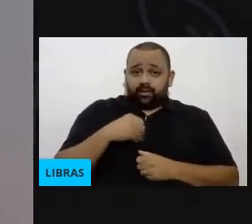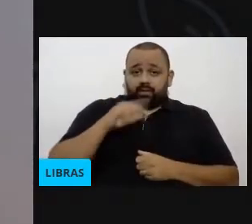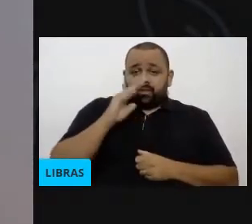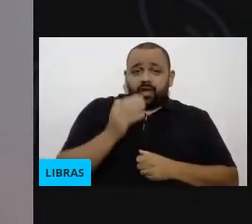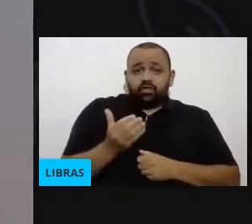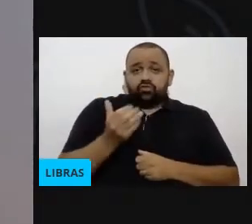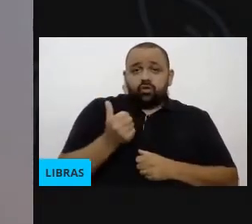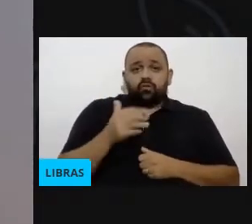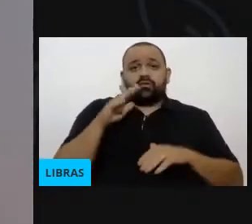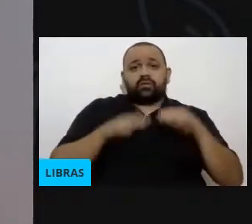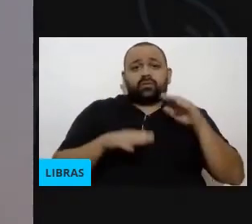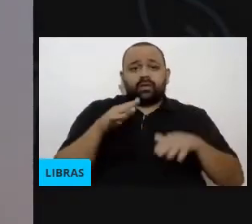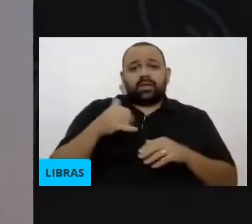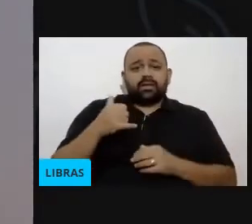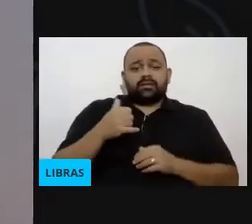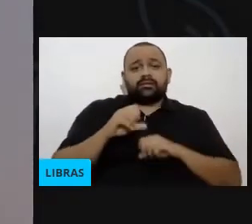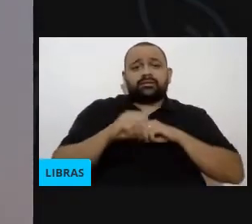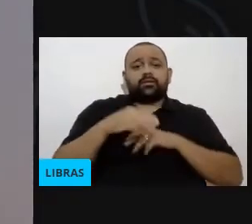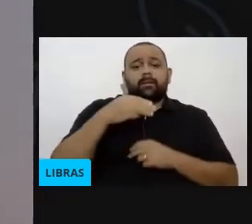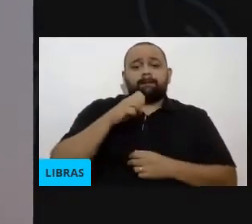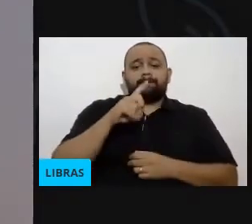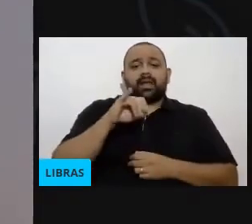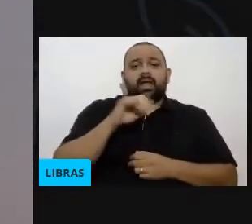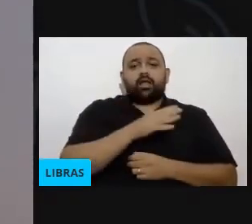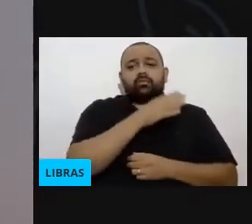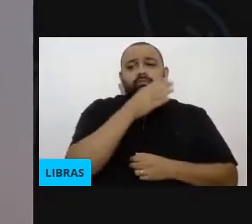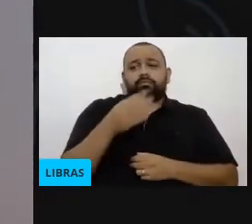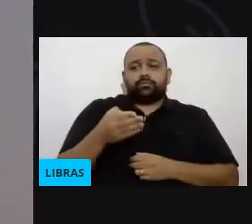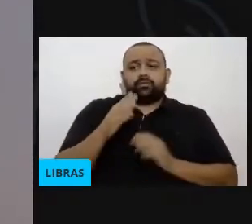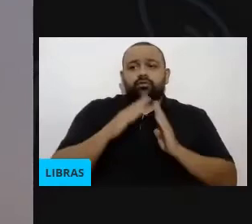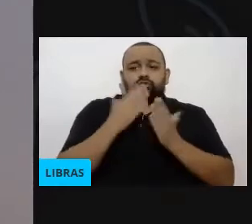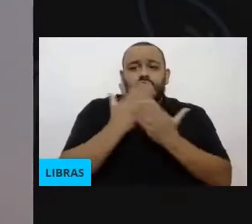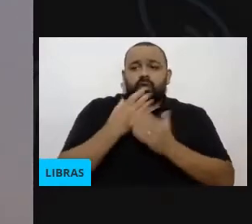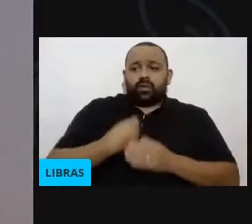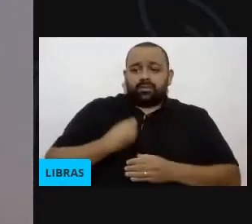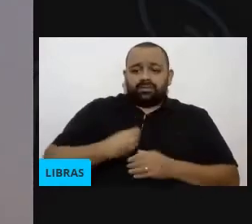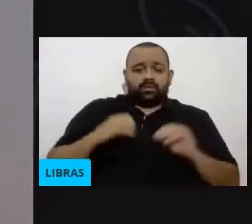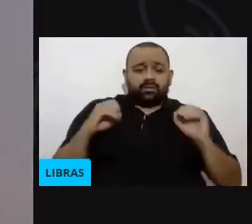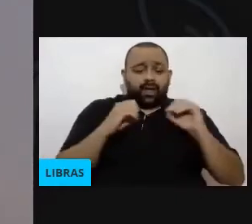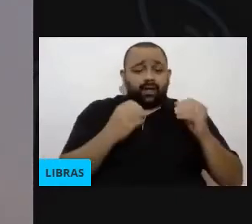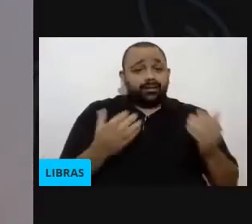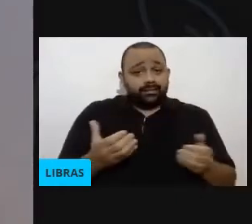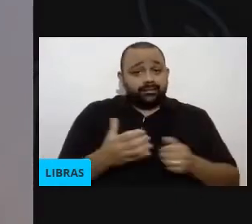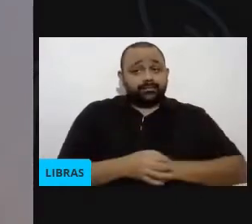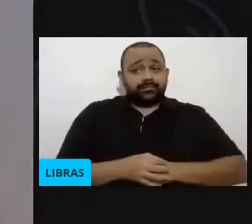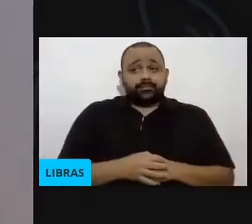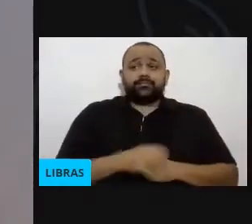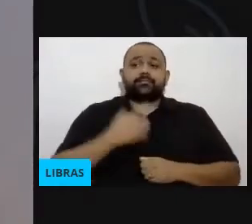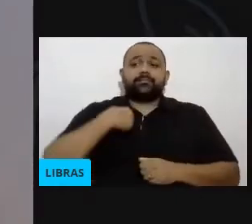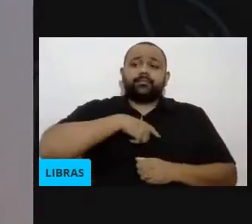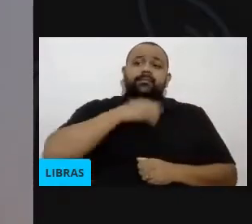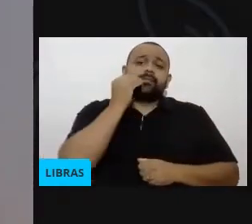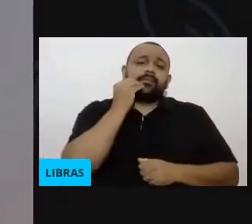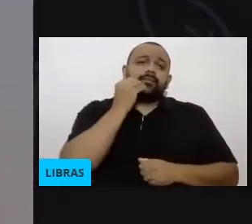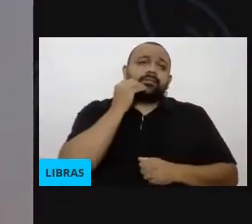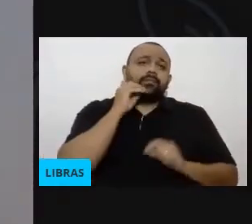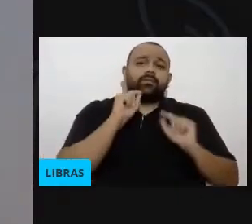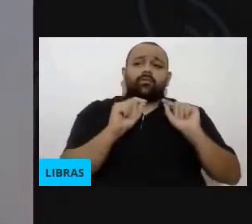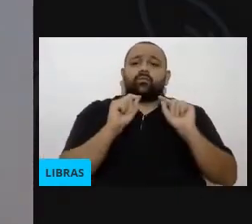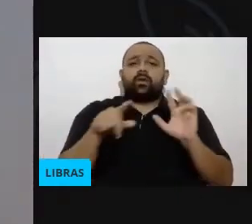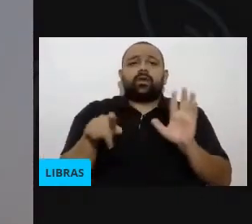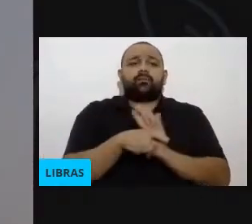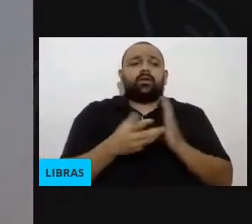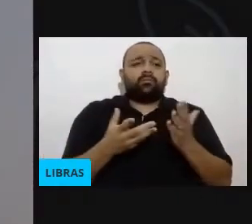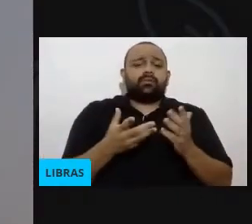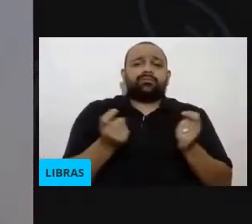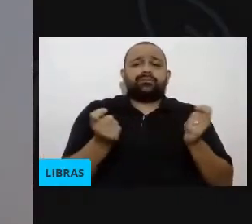médio inteiro sem ter frequentado a escola presencialmente. A gente tenta, de alguma forma, compensar isso,